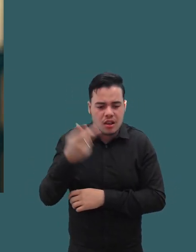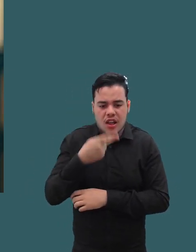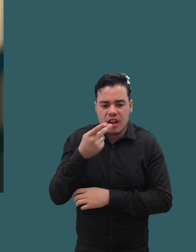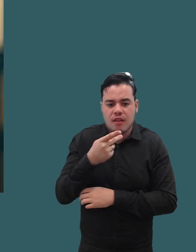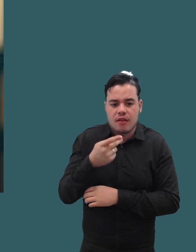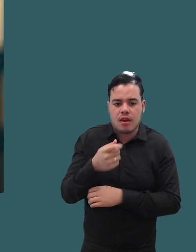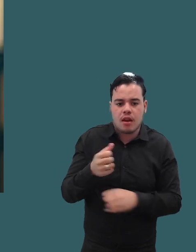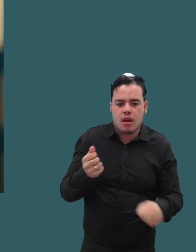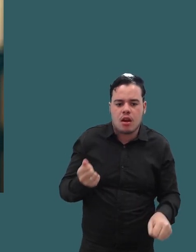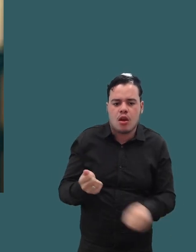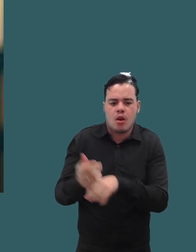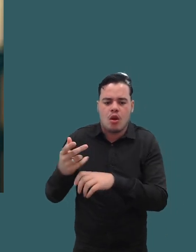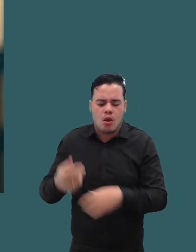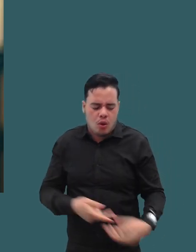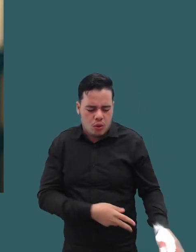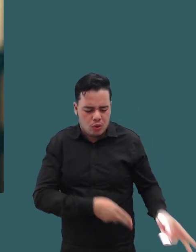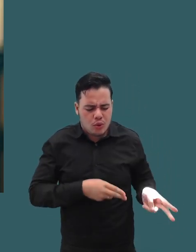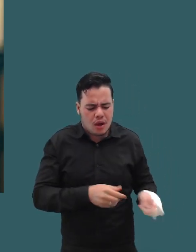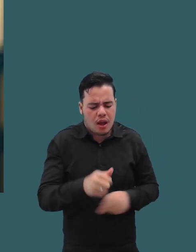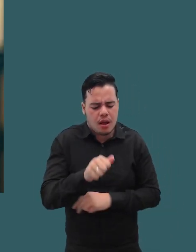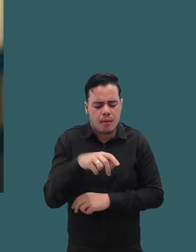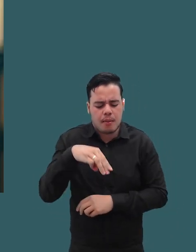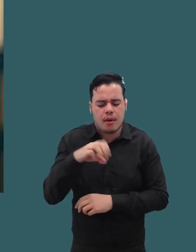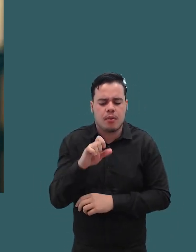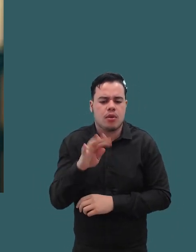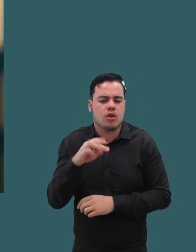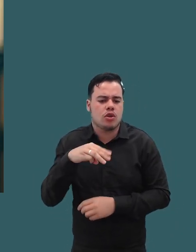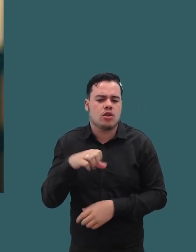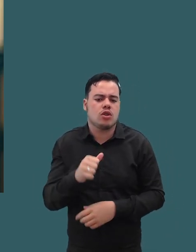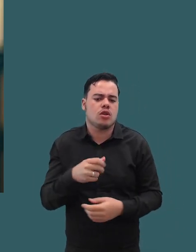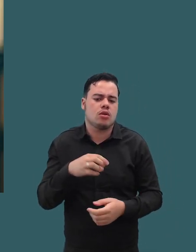apologia do armamentismo, do